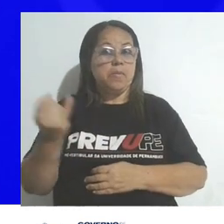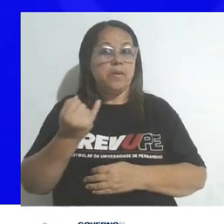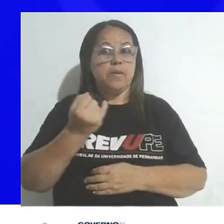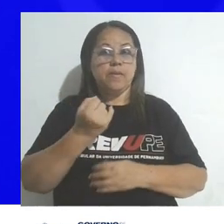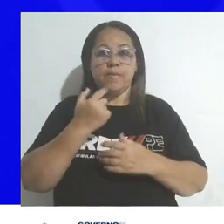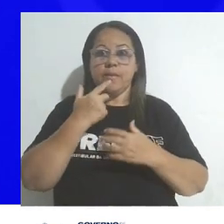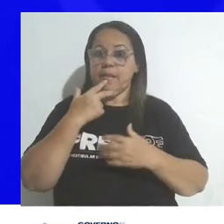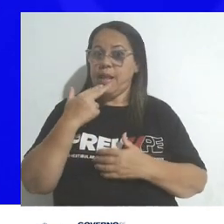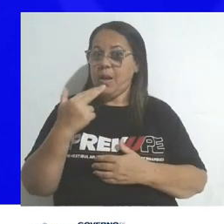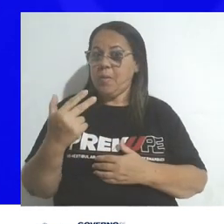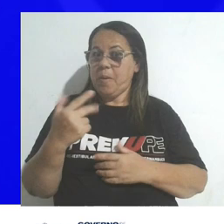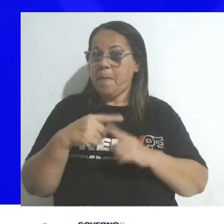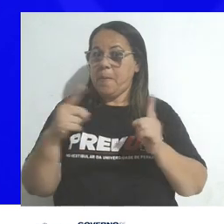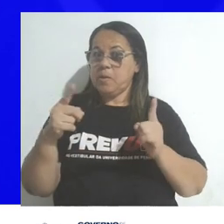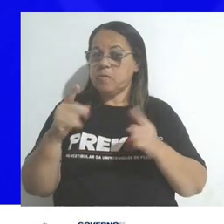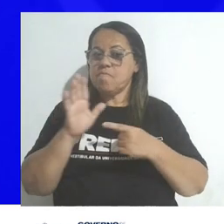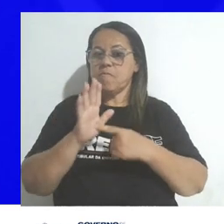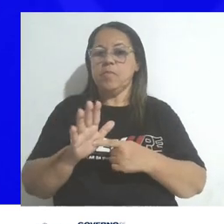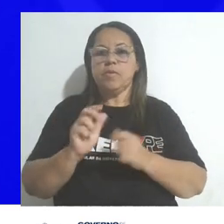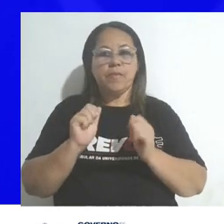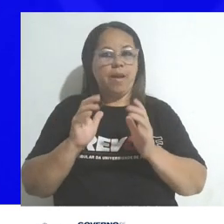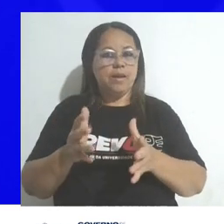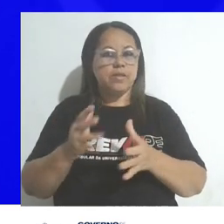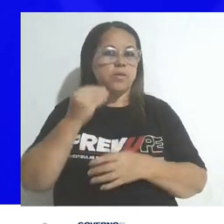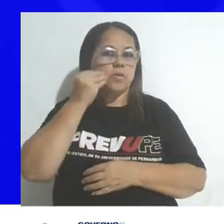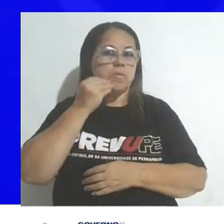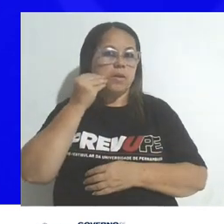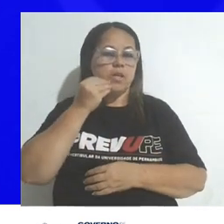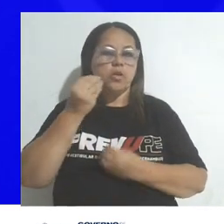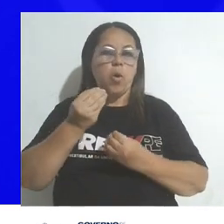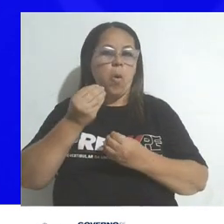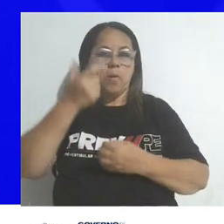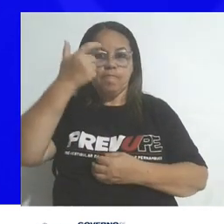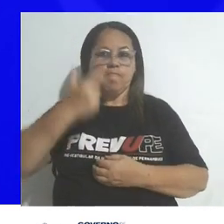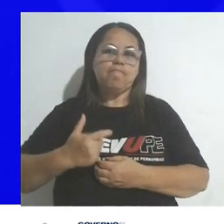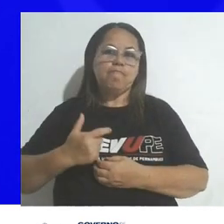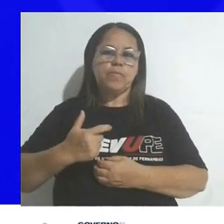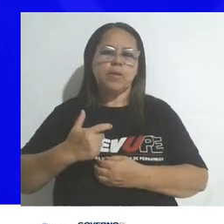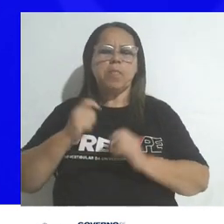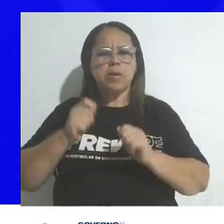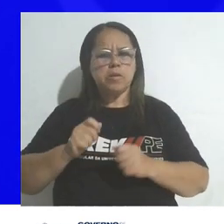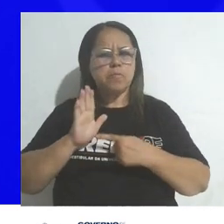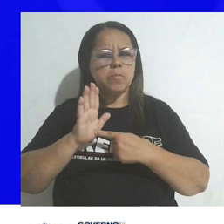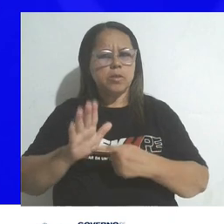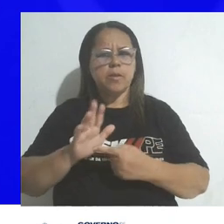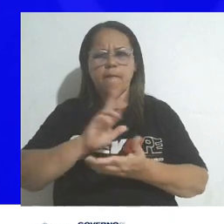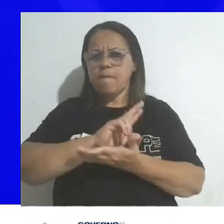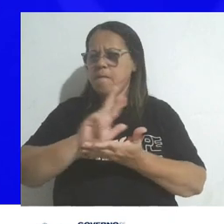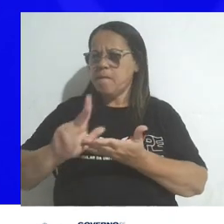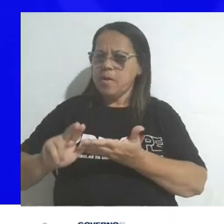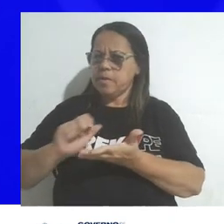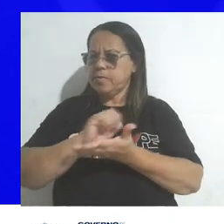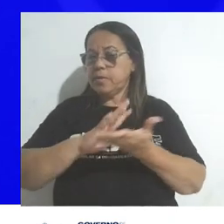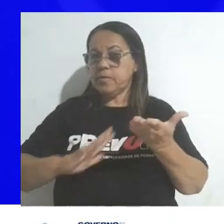tá? Eles indicam ação, experiência, um estado. A gente consegue expressar a partir dos verbos várias atividades. E